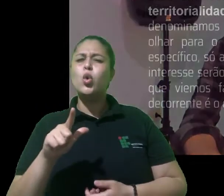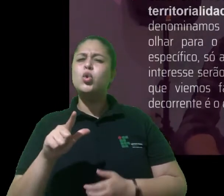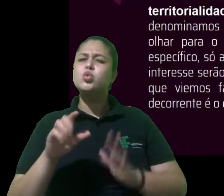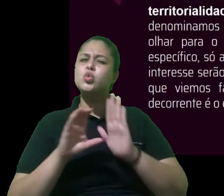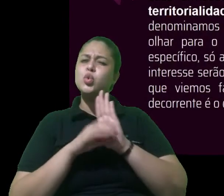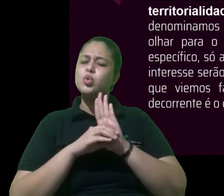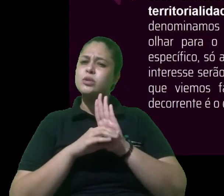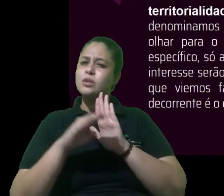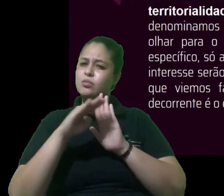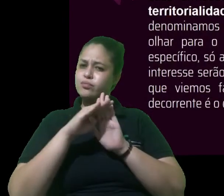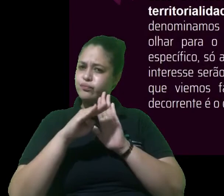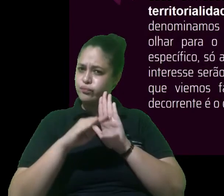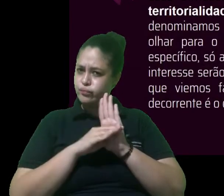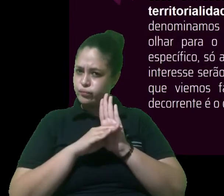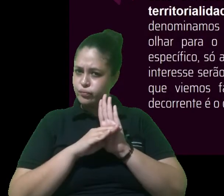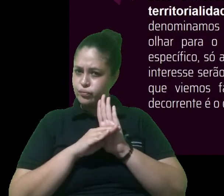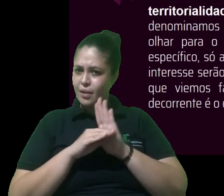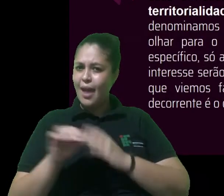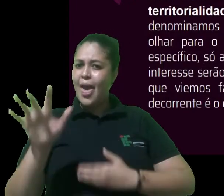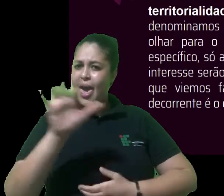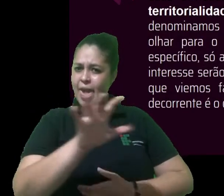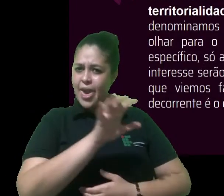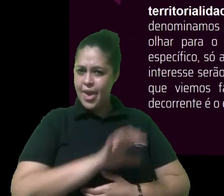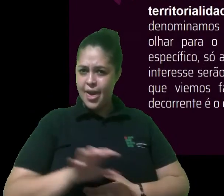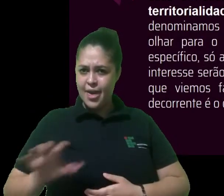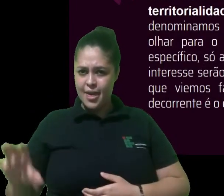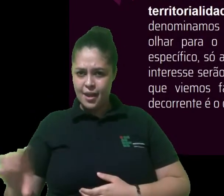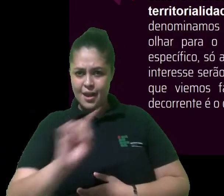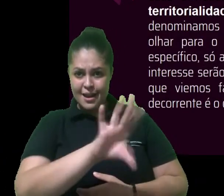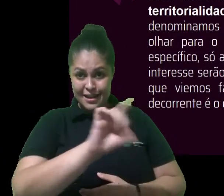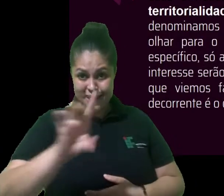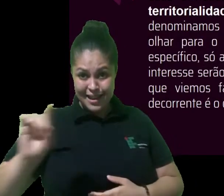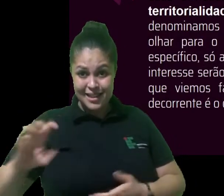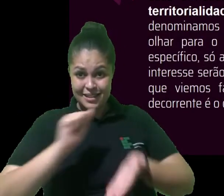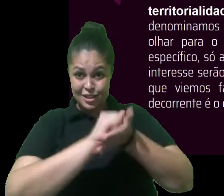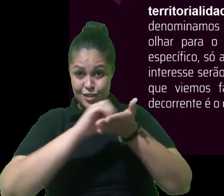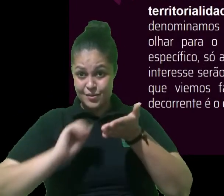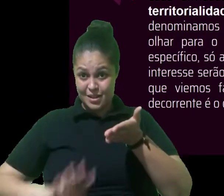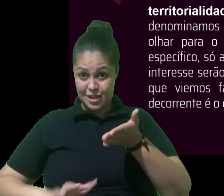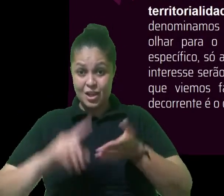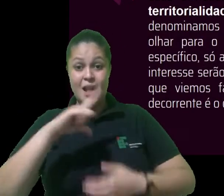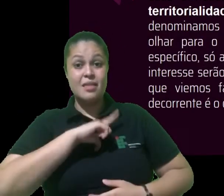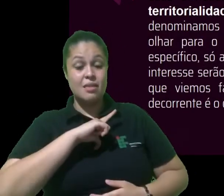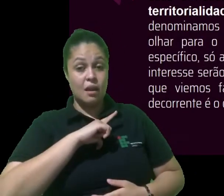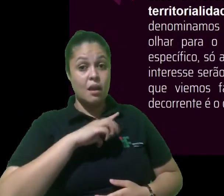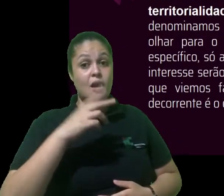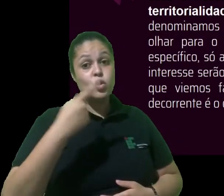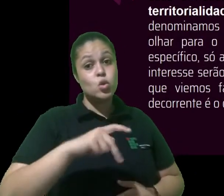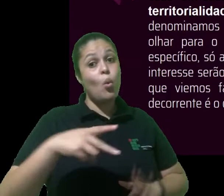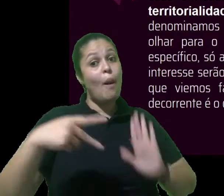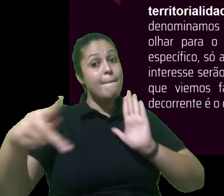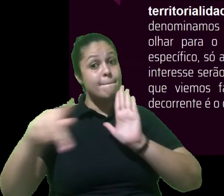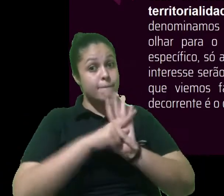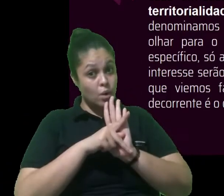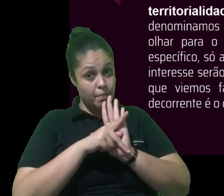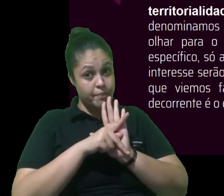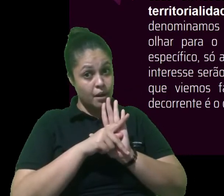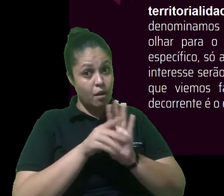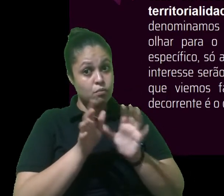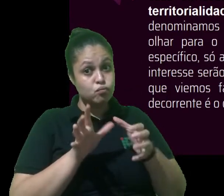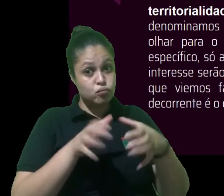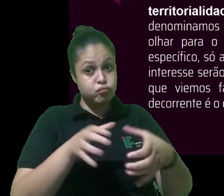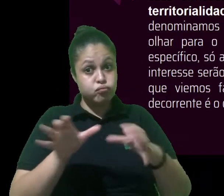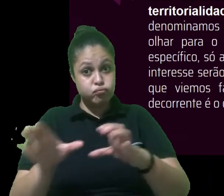outro conceito. Região. Cada atividade ou interesse possui sua própria